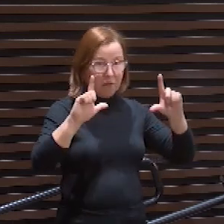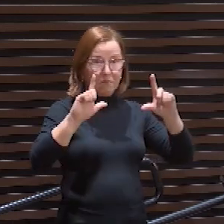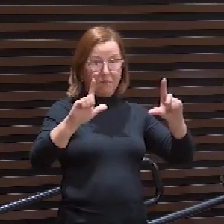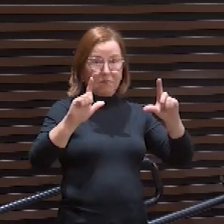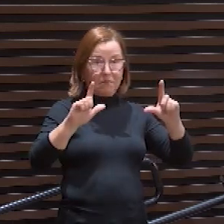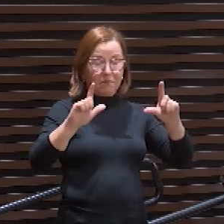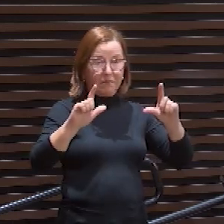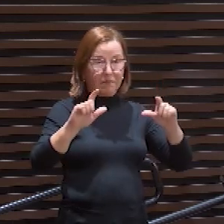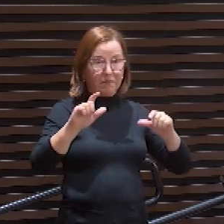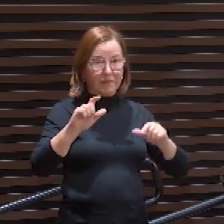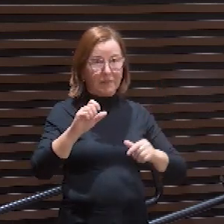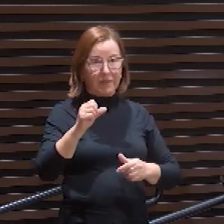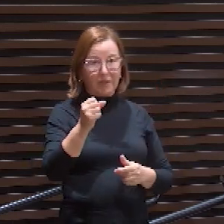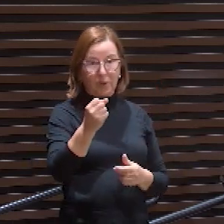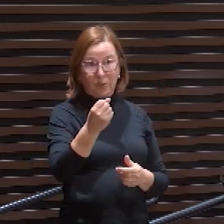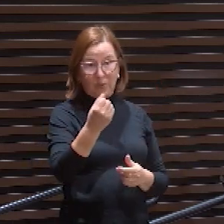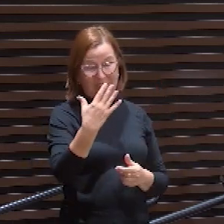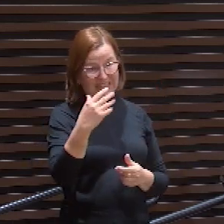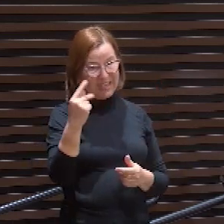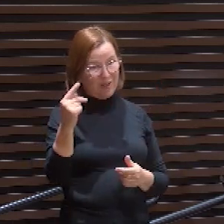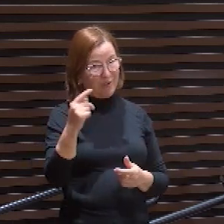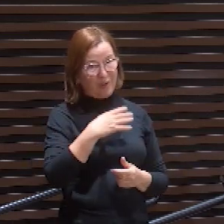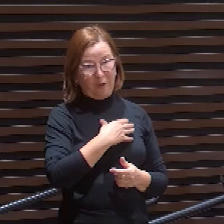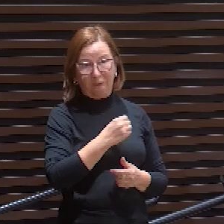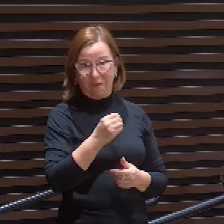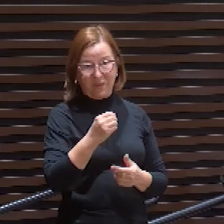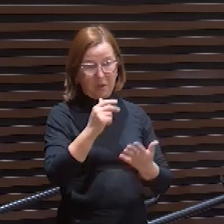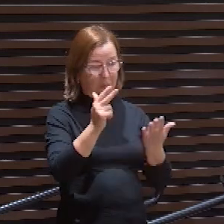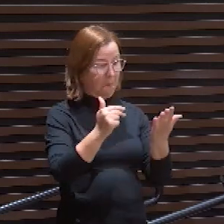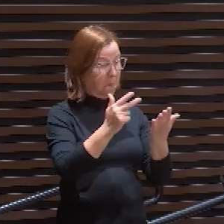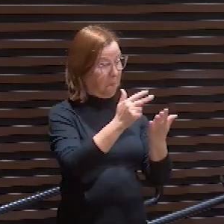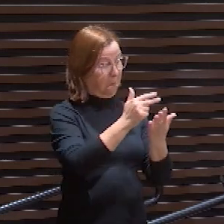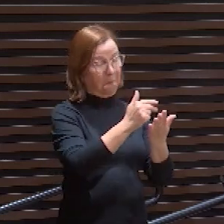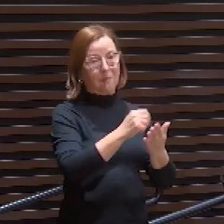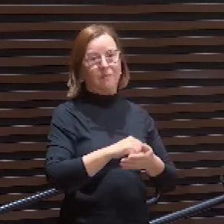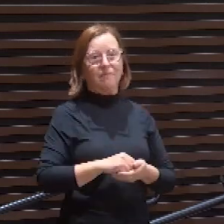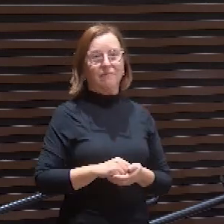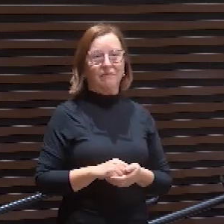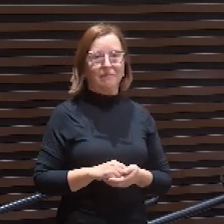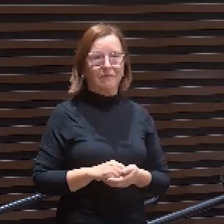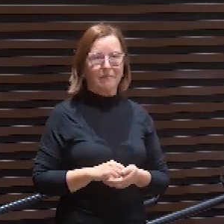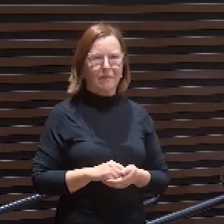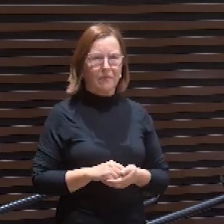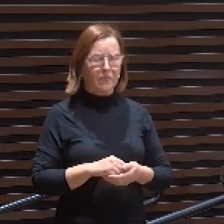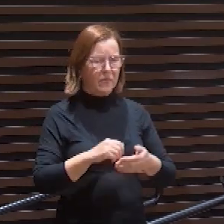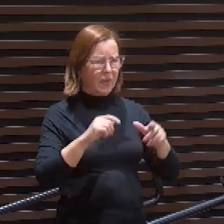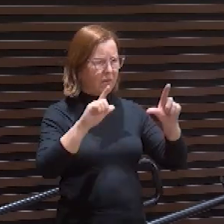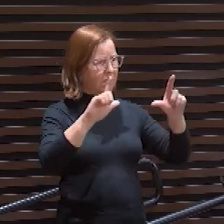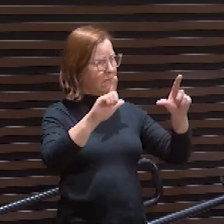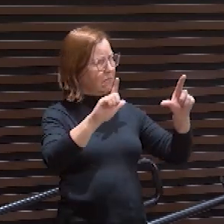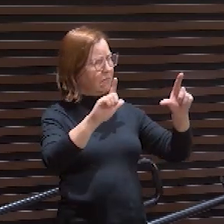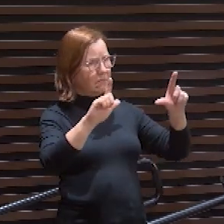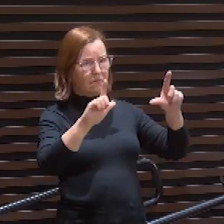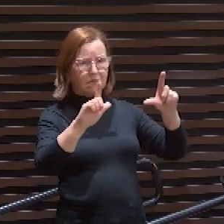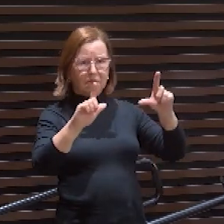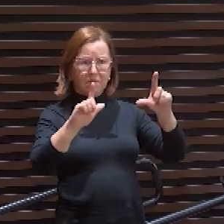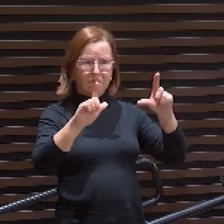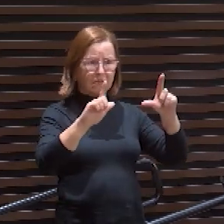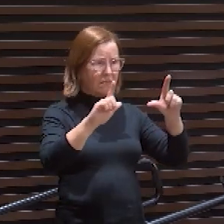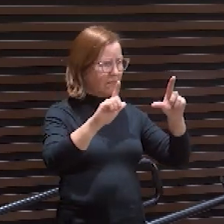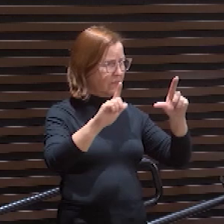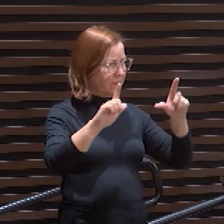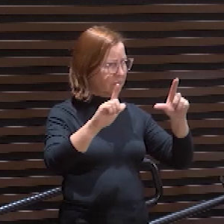admirado e mirava profundamente aquele quadro, capturando